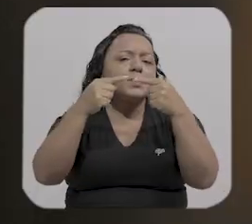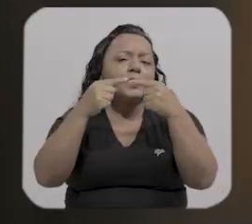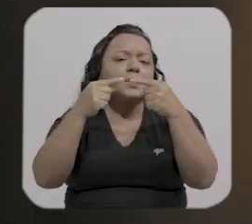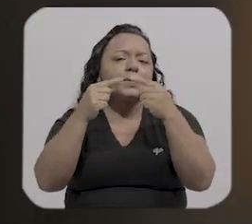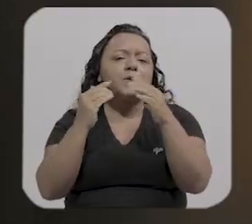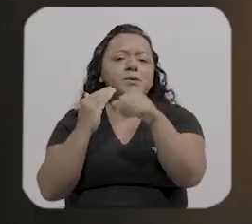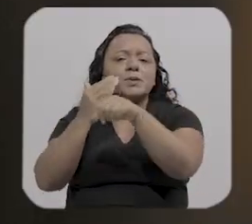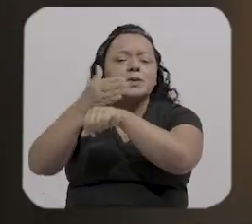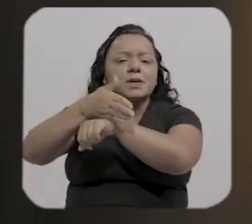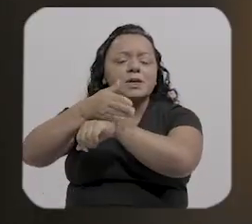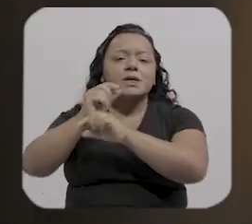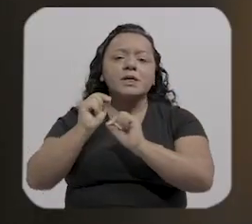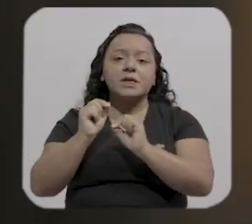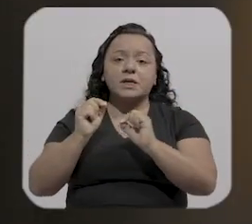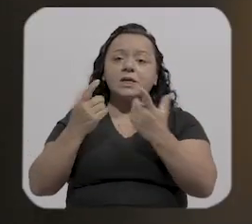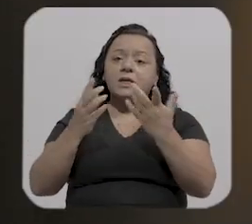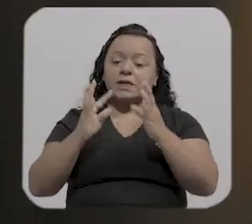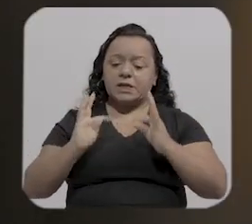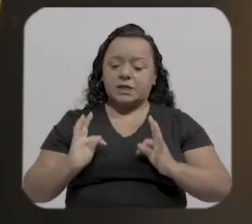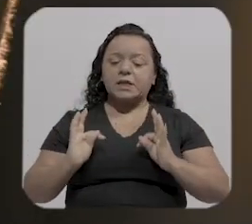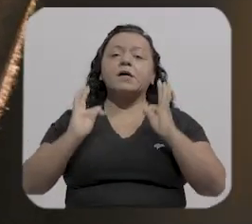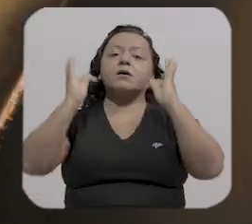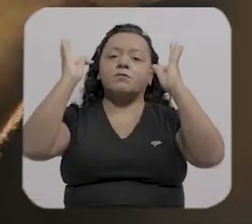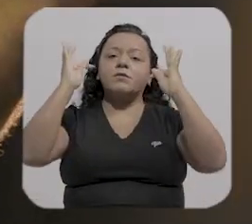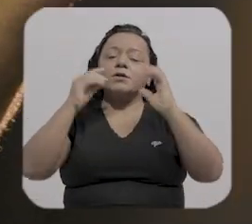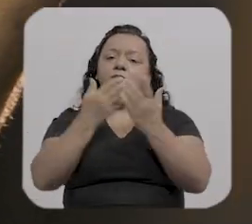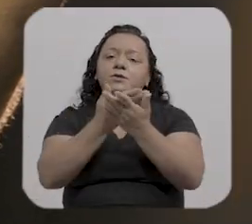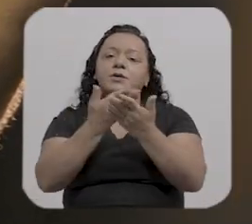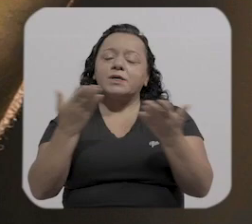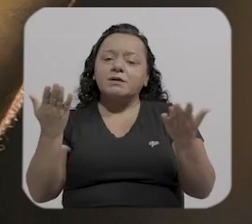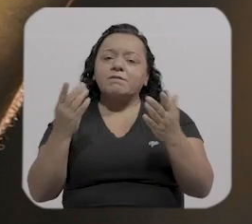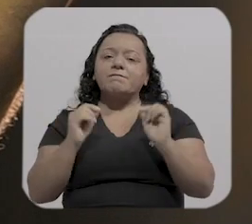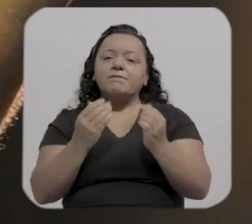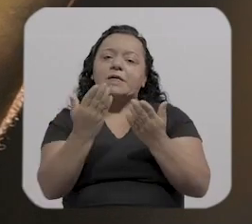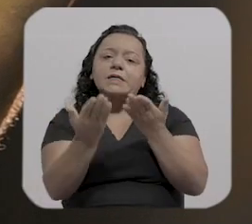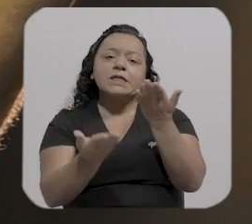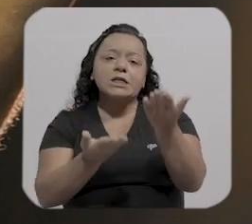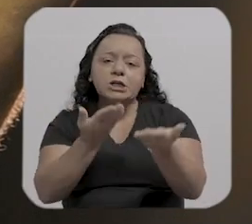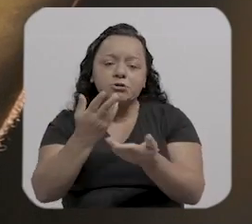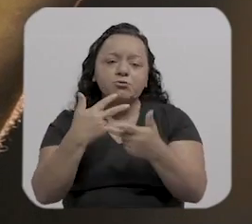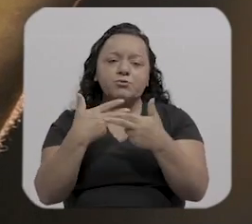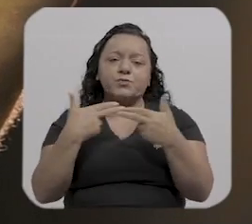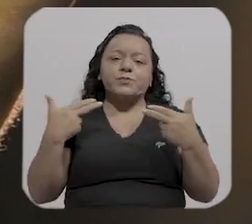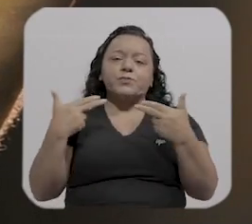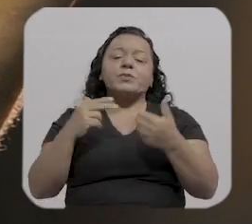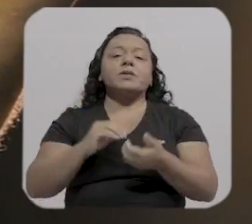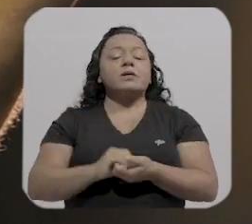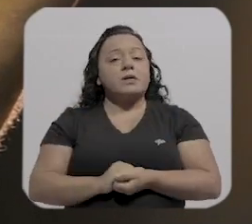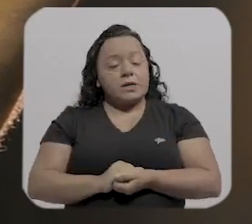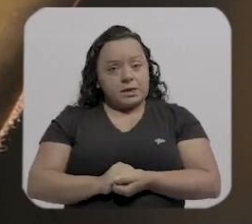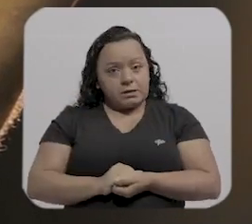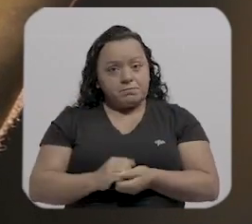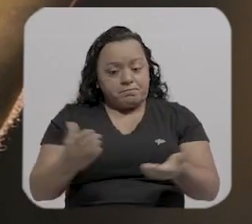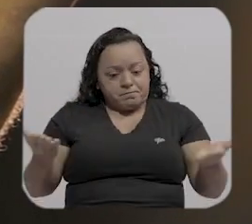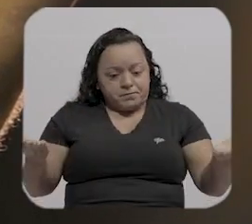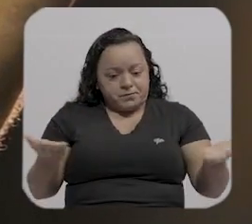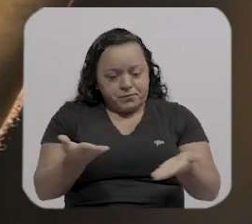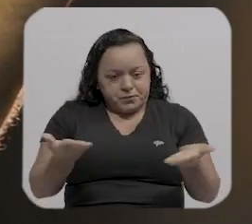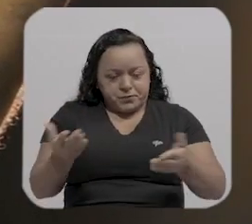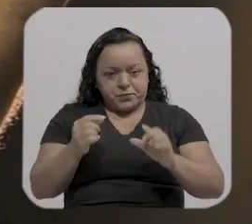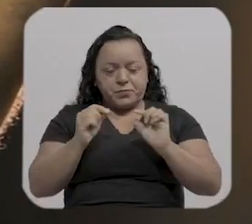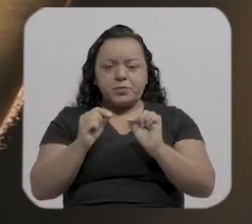hoje? A tecnologia está aí, tá. Facilitou as coisas, né? Agora, eu sou